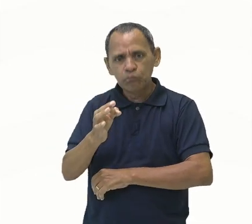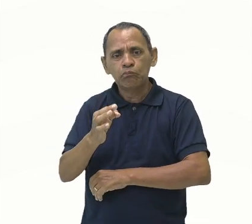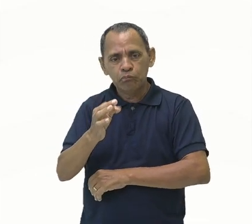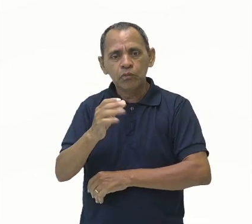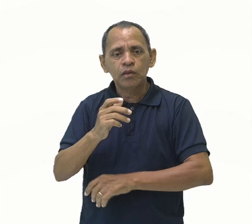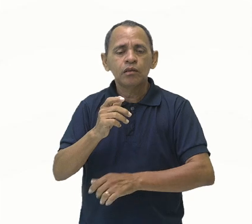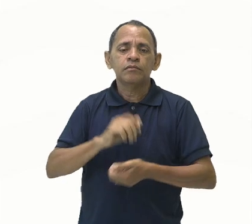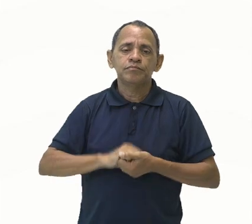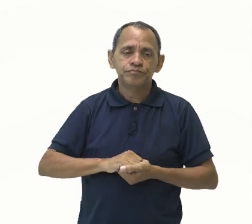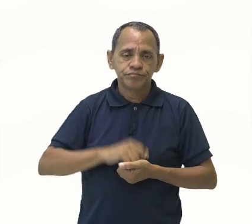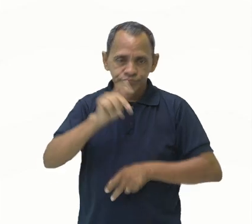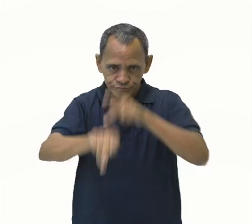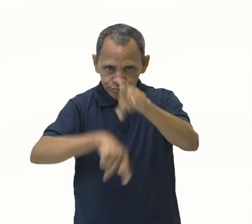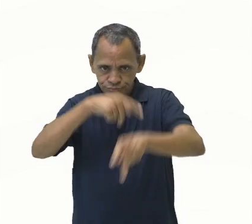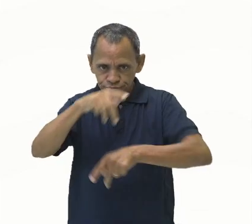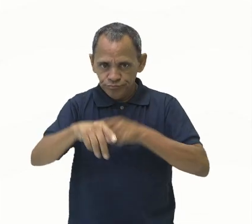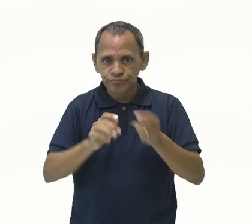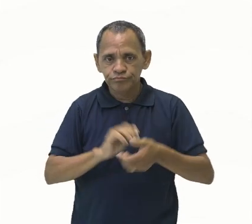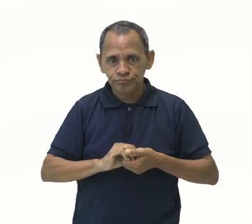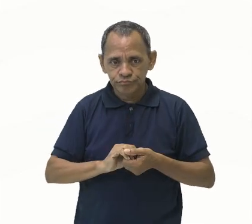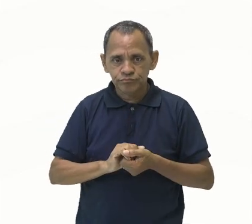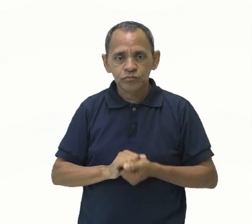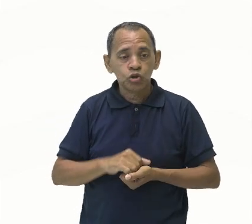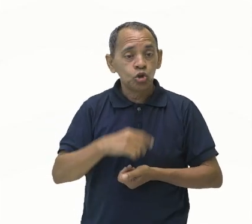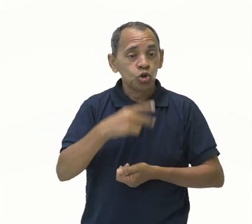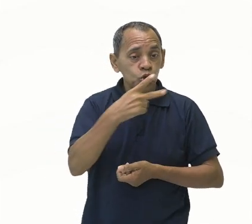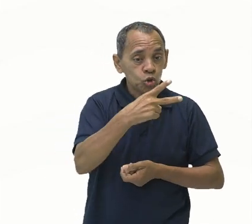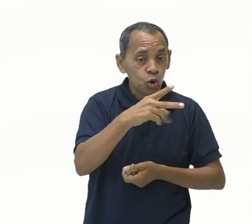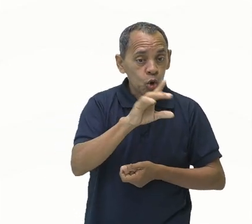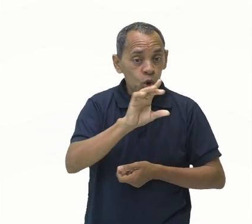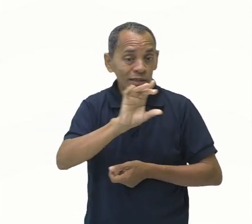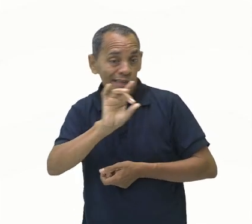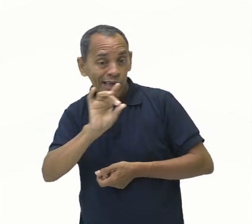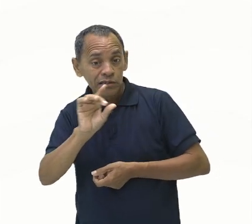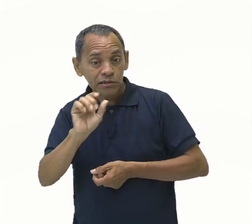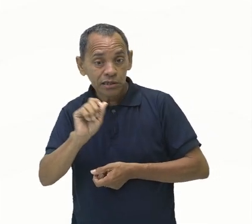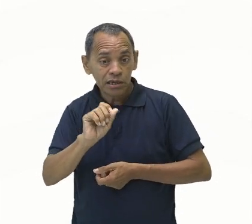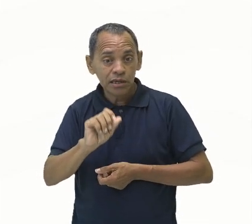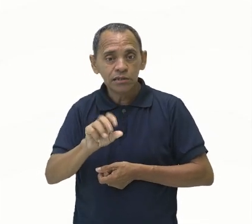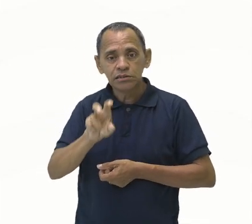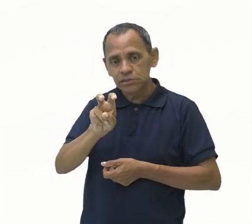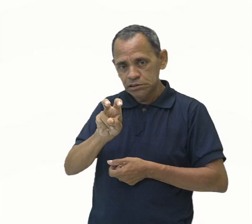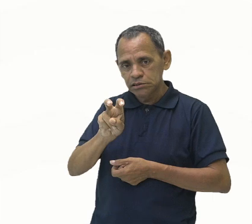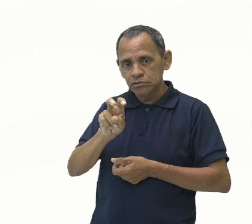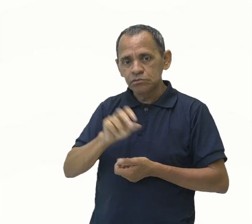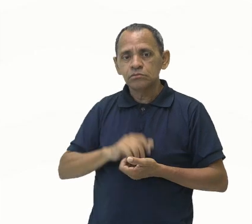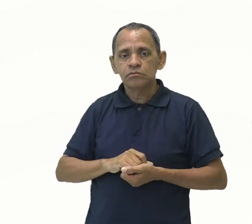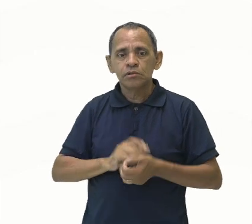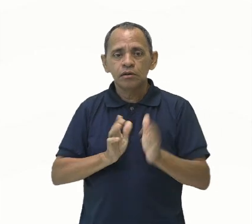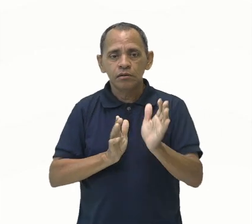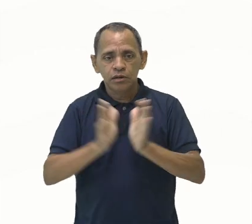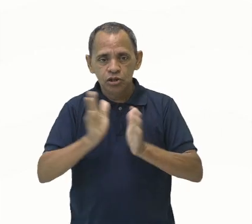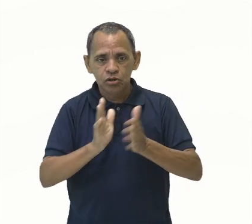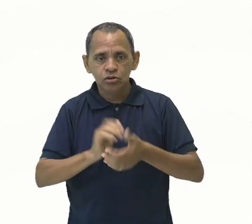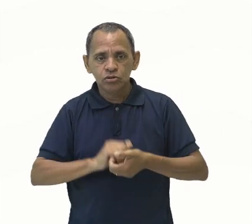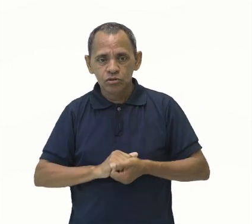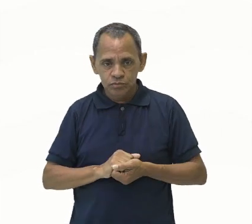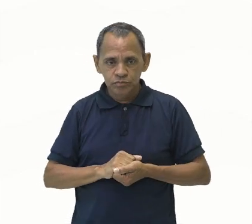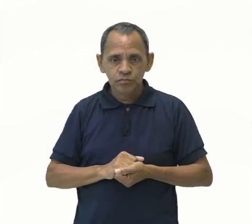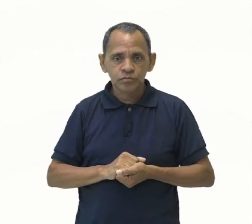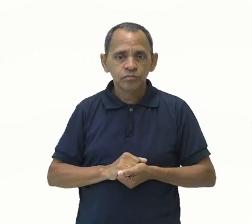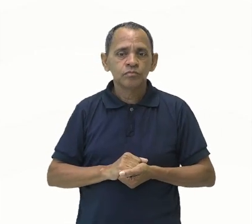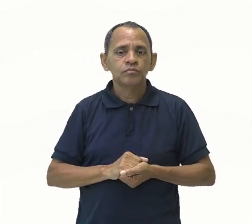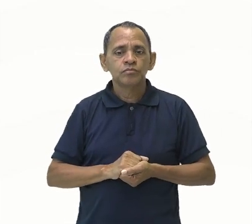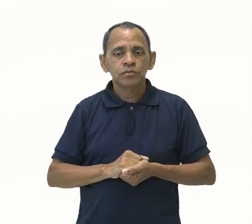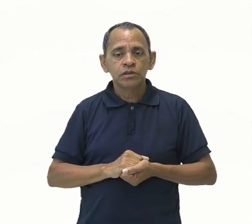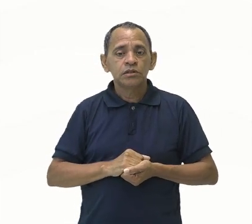economicamente ativa, né? 2 entre cada 5 brasileiros entre 18 e 64 anos tinham essa característica, né, de ter